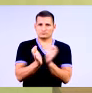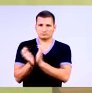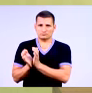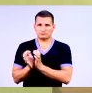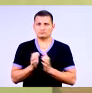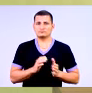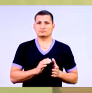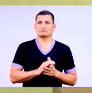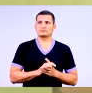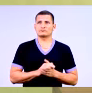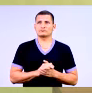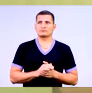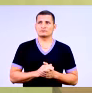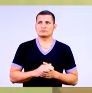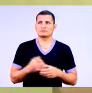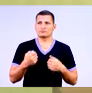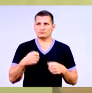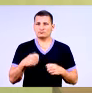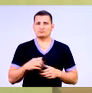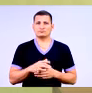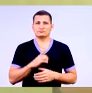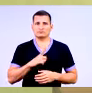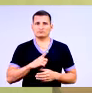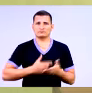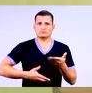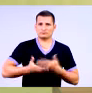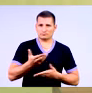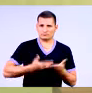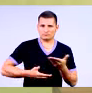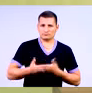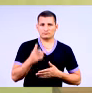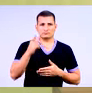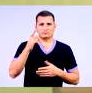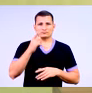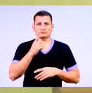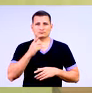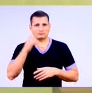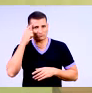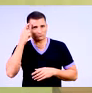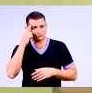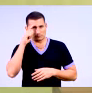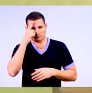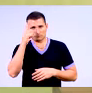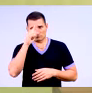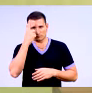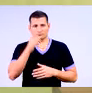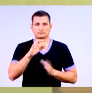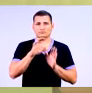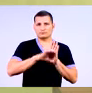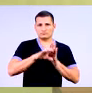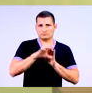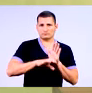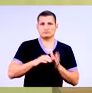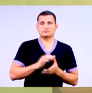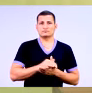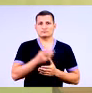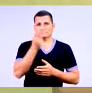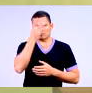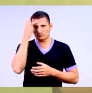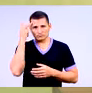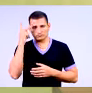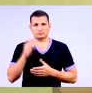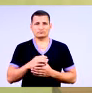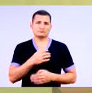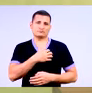Assim, deve-se procurar manter uma relação de trocas de ideias e conceitos na qual os colaboradores sintam-se